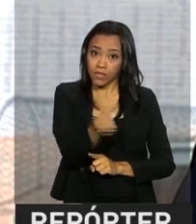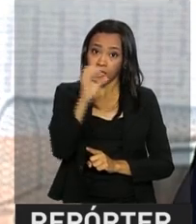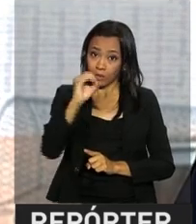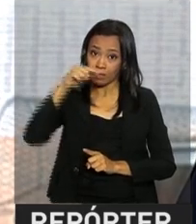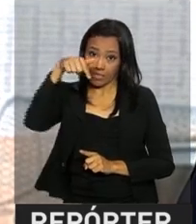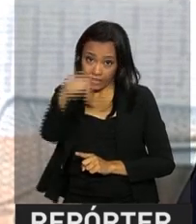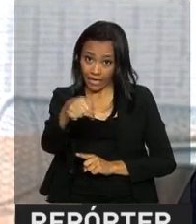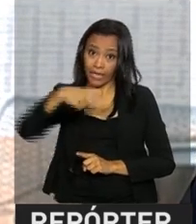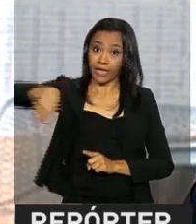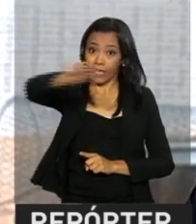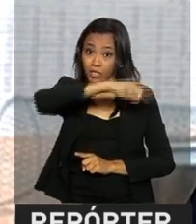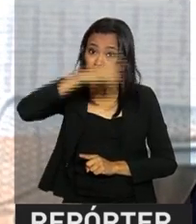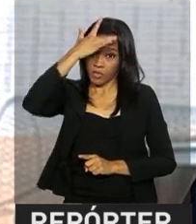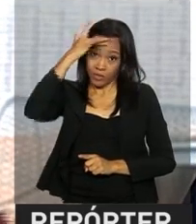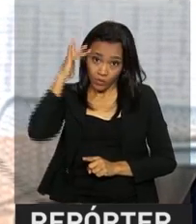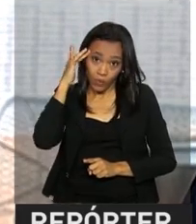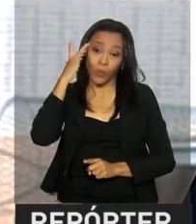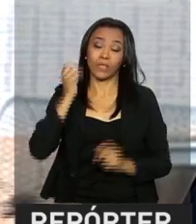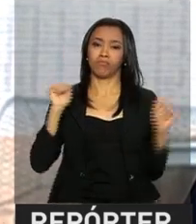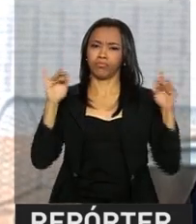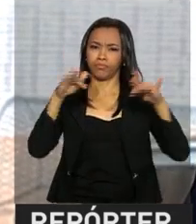6.005.607 candidatos dos mais de